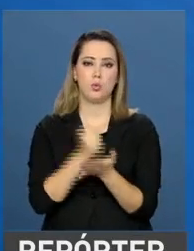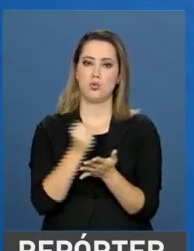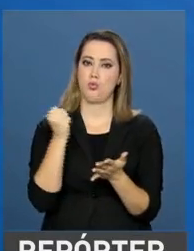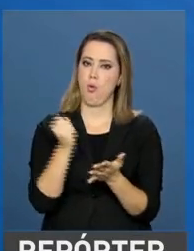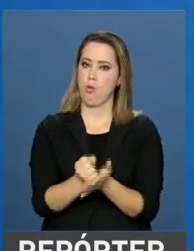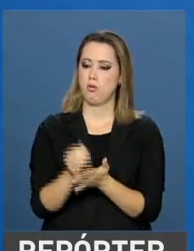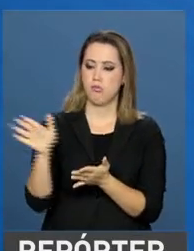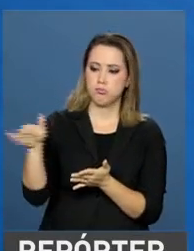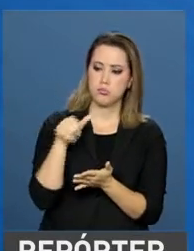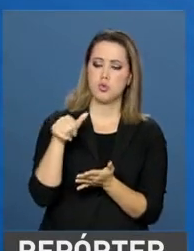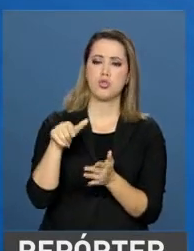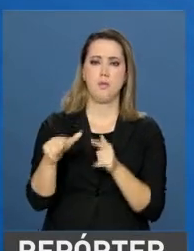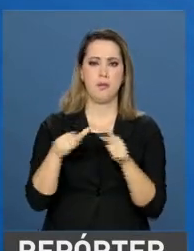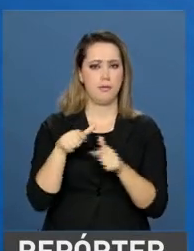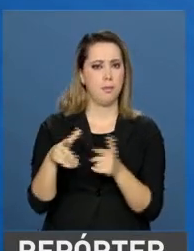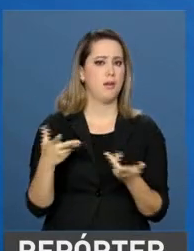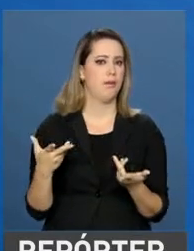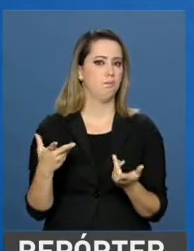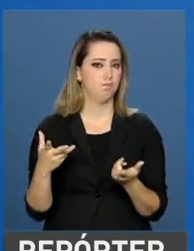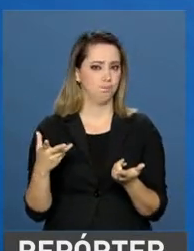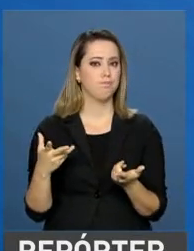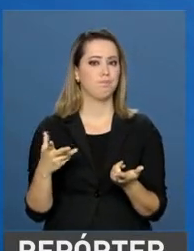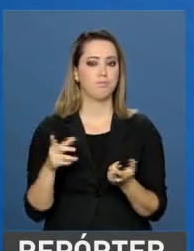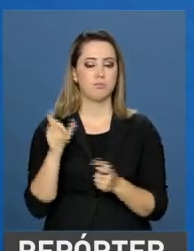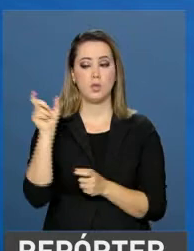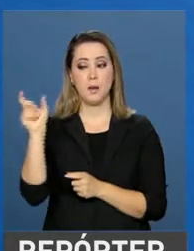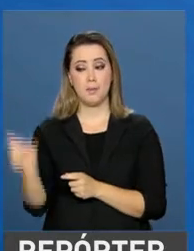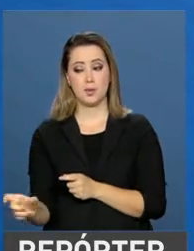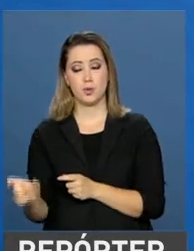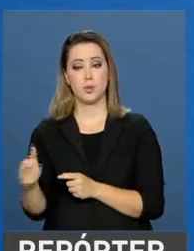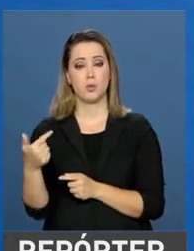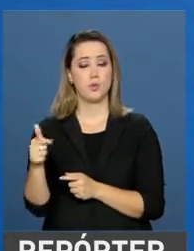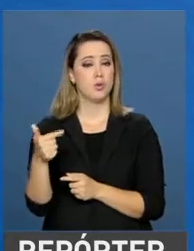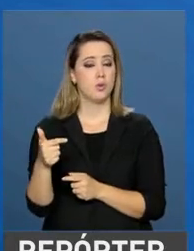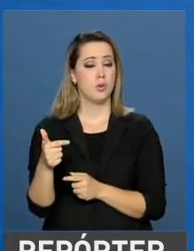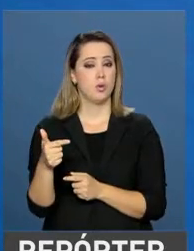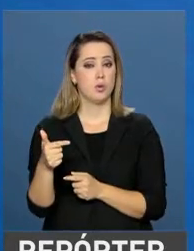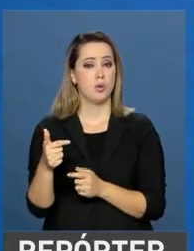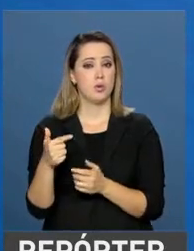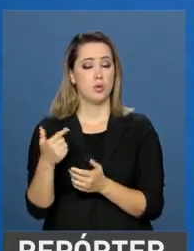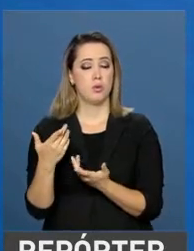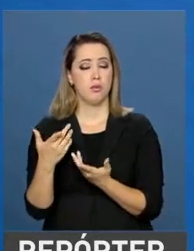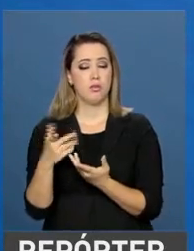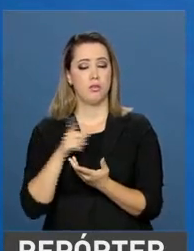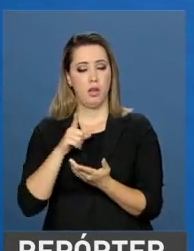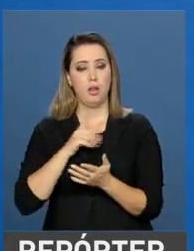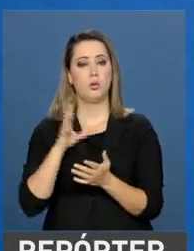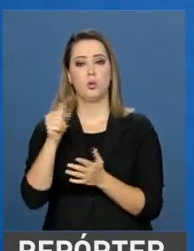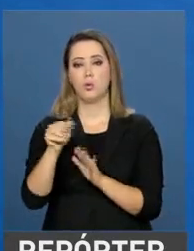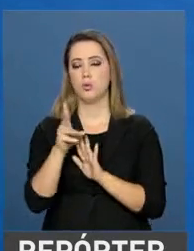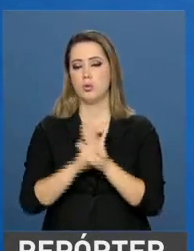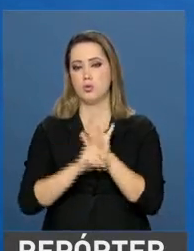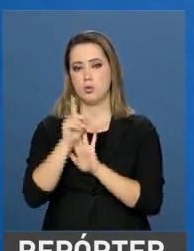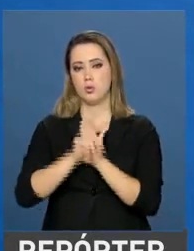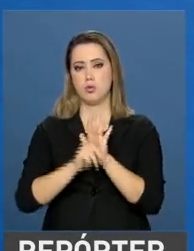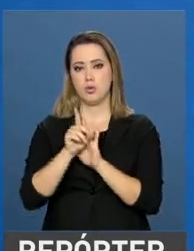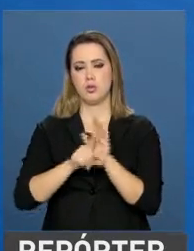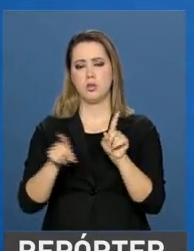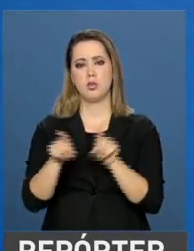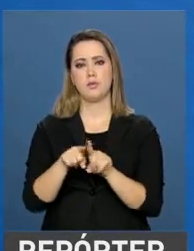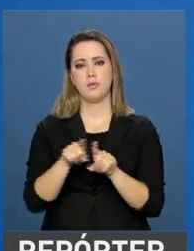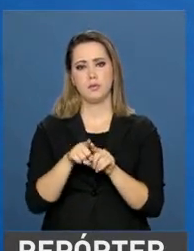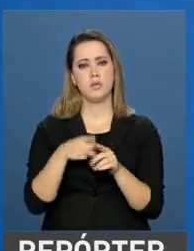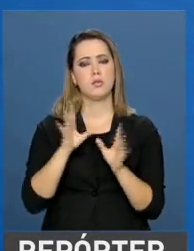de o trabalhador empregado tenha garantia dos seus direitos ea garantia da